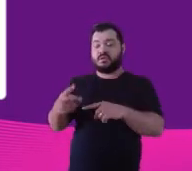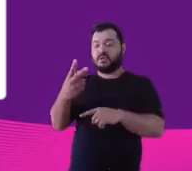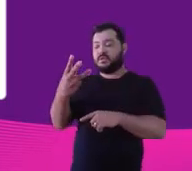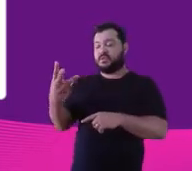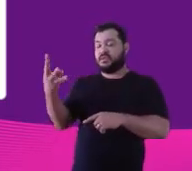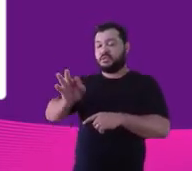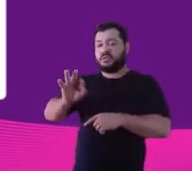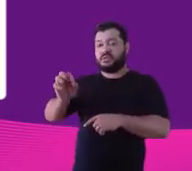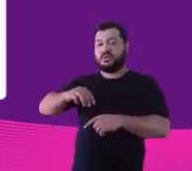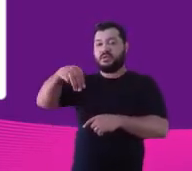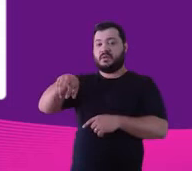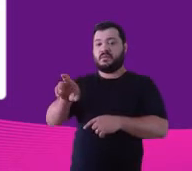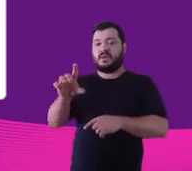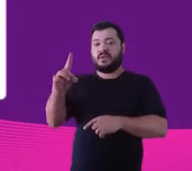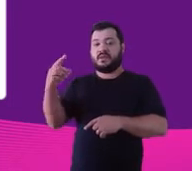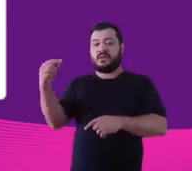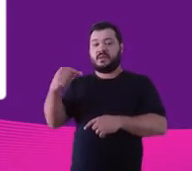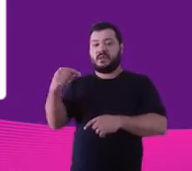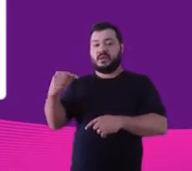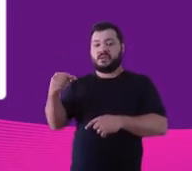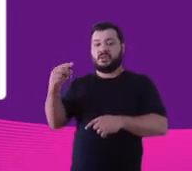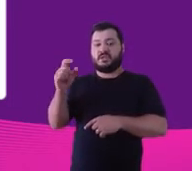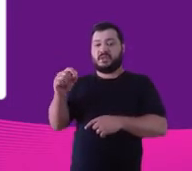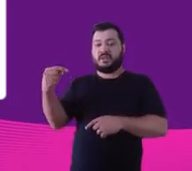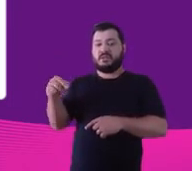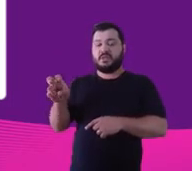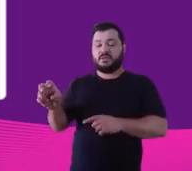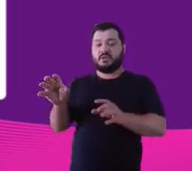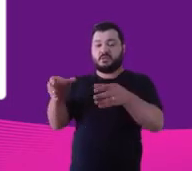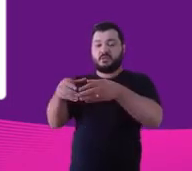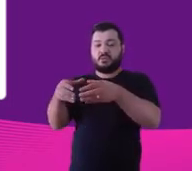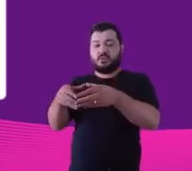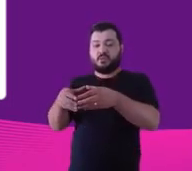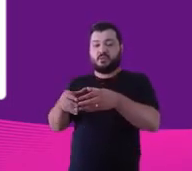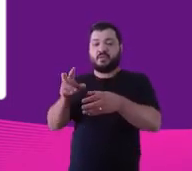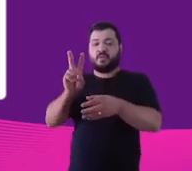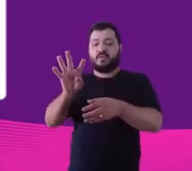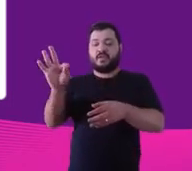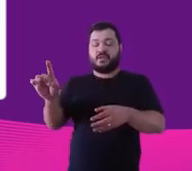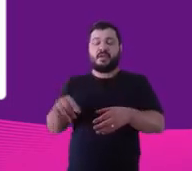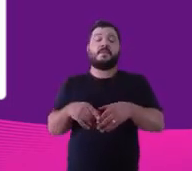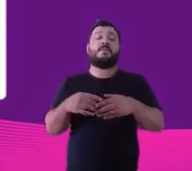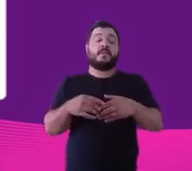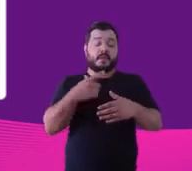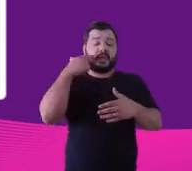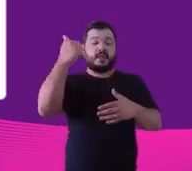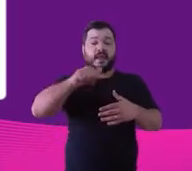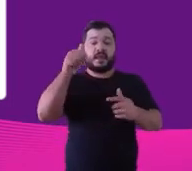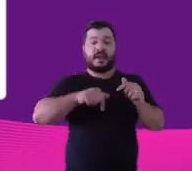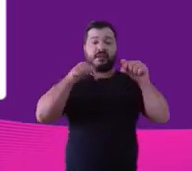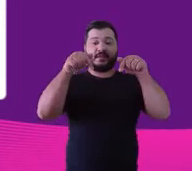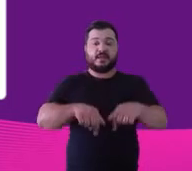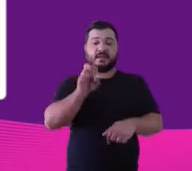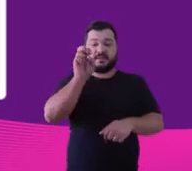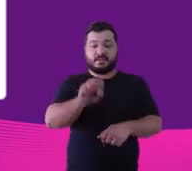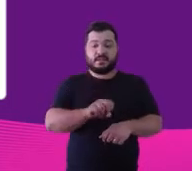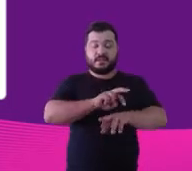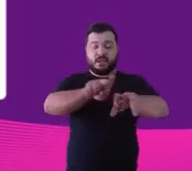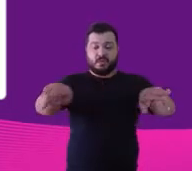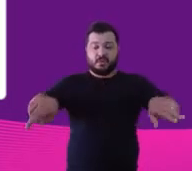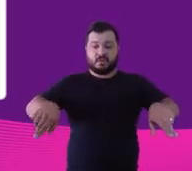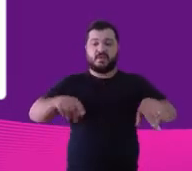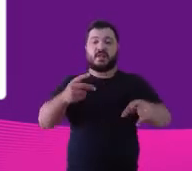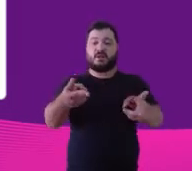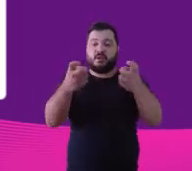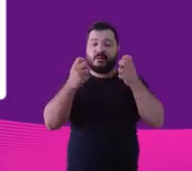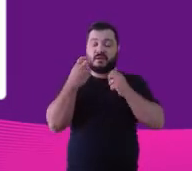possível negativa 10 a menos 5 no grupo bom e na análise aqui sim multivariada a